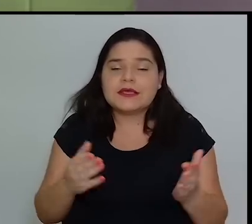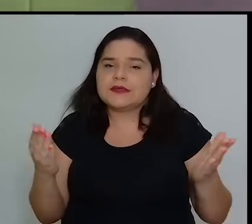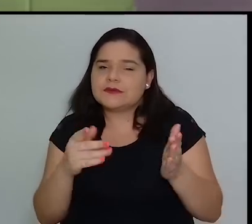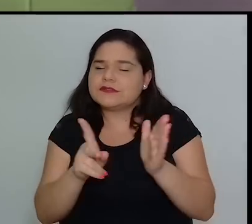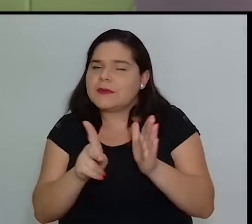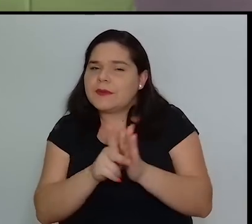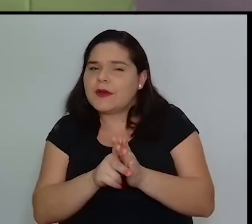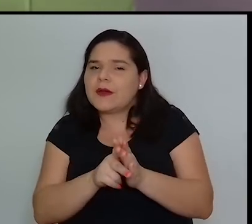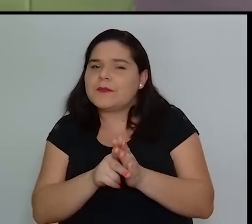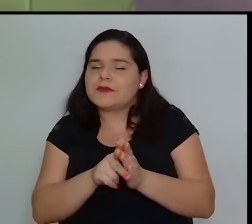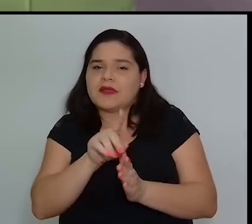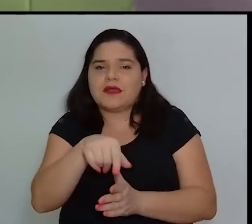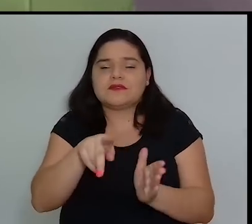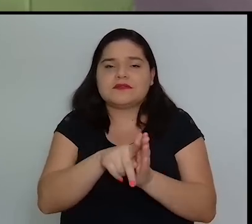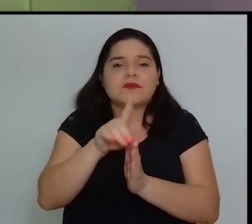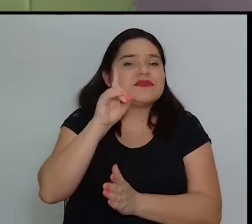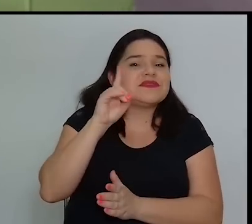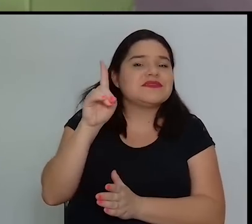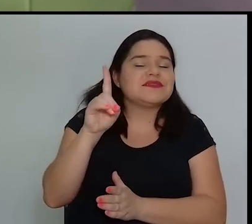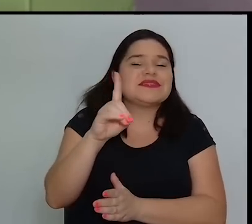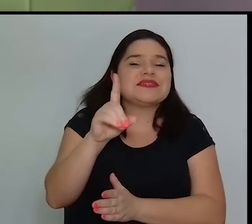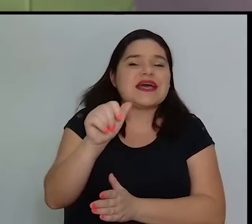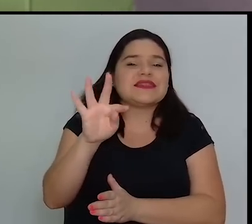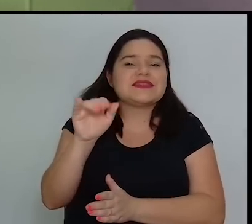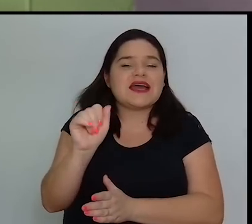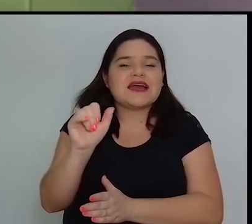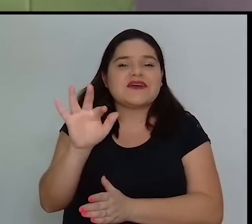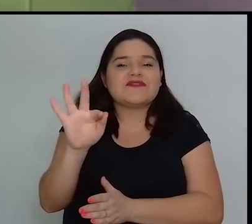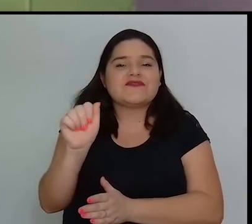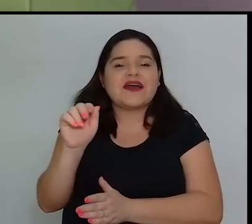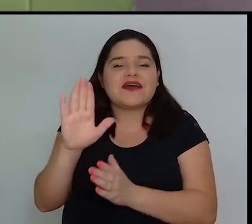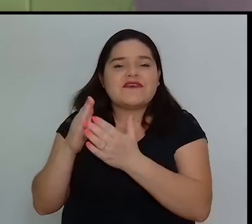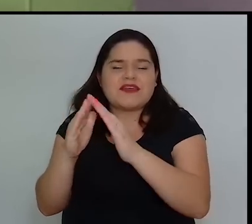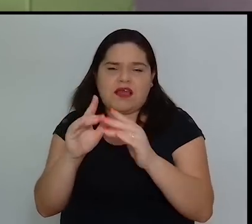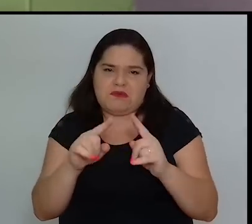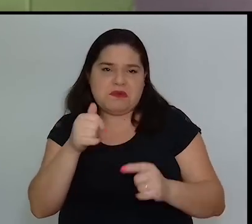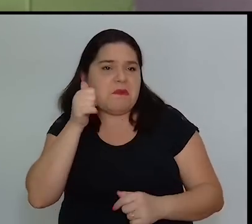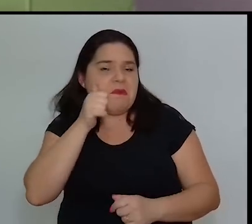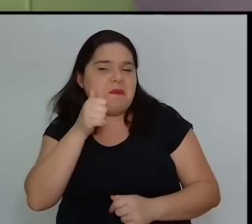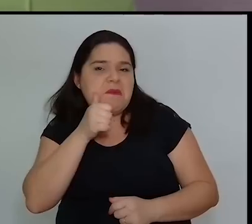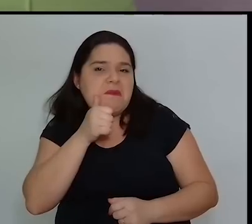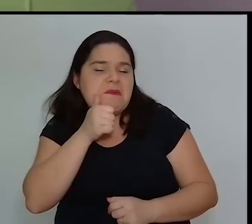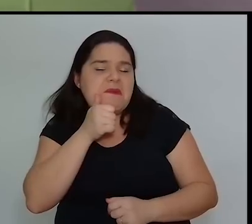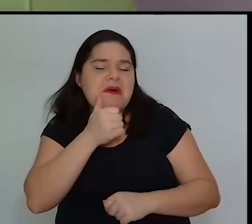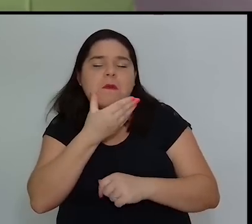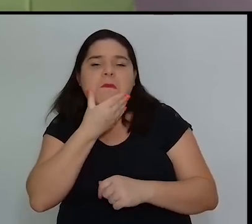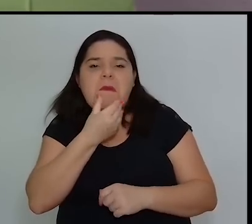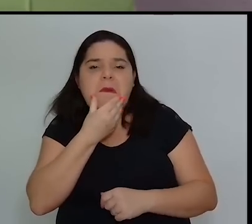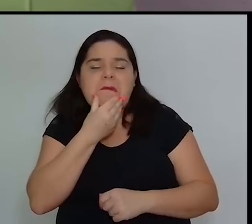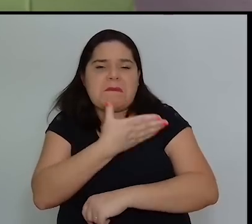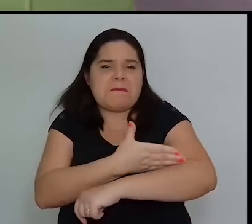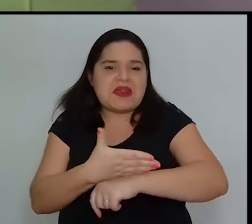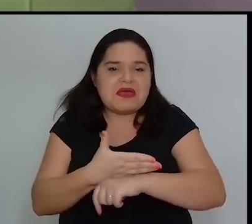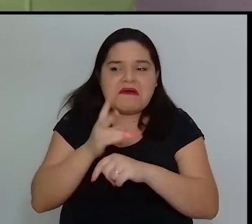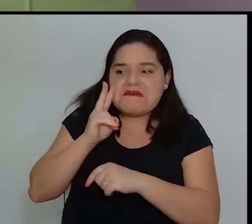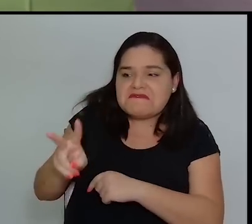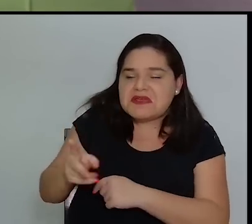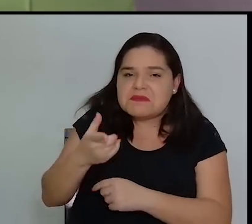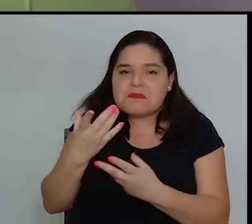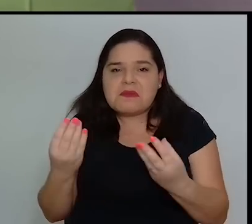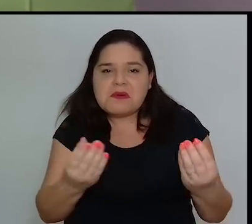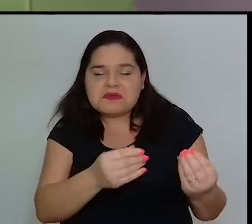holding que é o data favela só que olha não vai ser um bando de branquelo olhando o ratinho de laboratório na favela não E